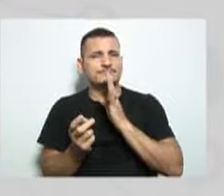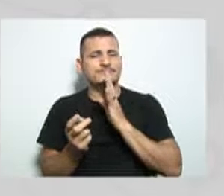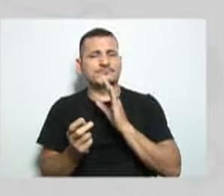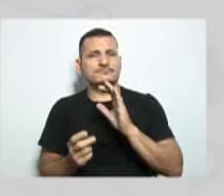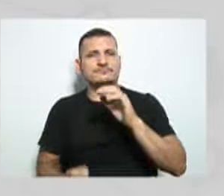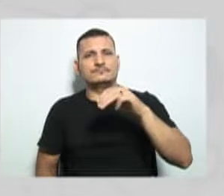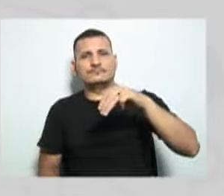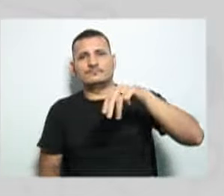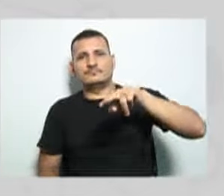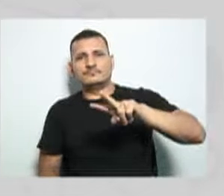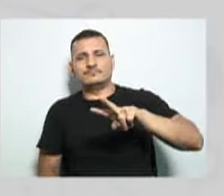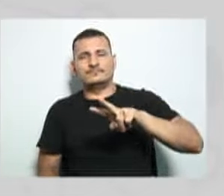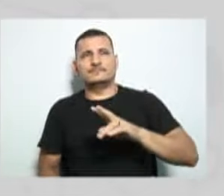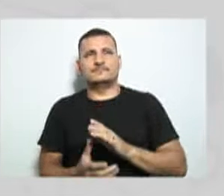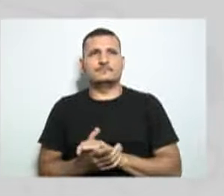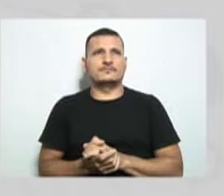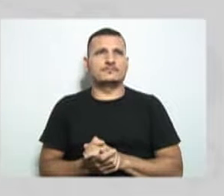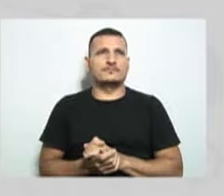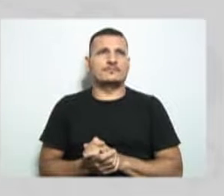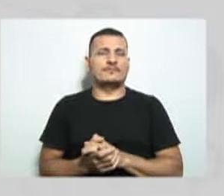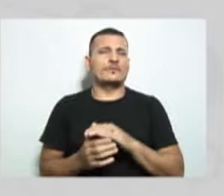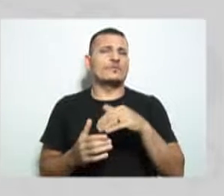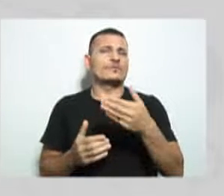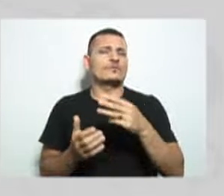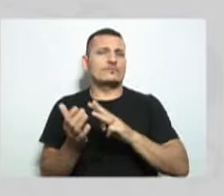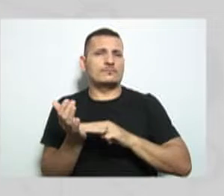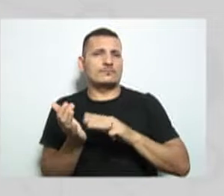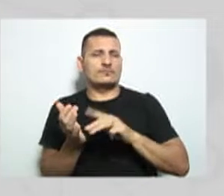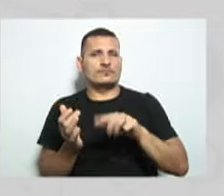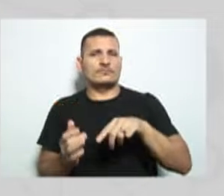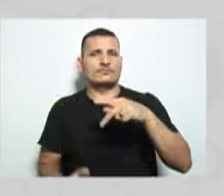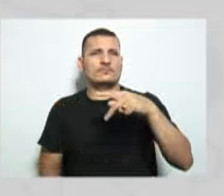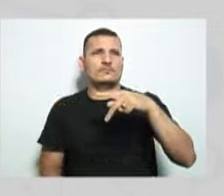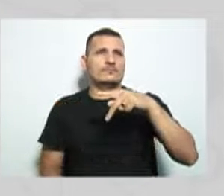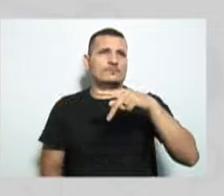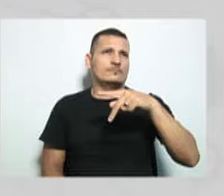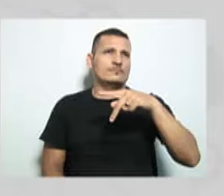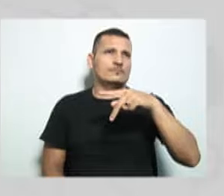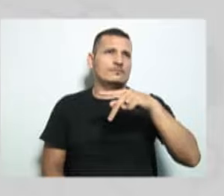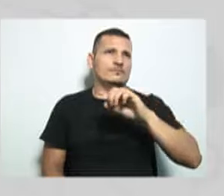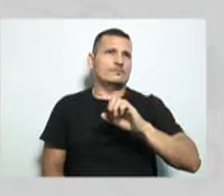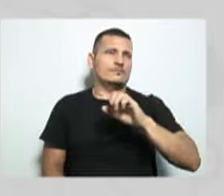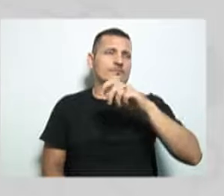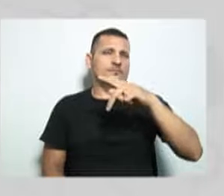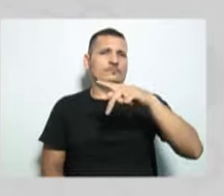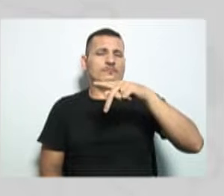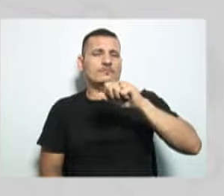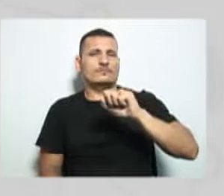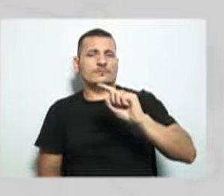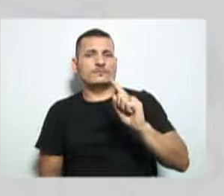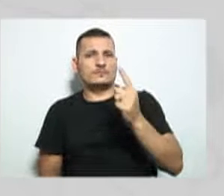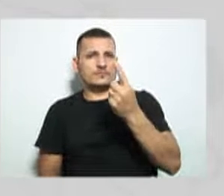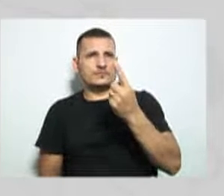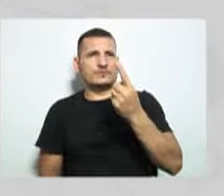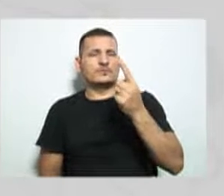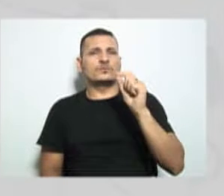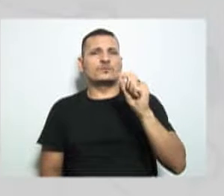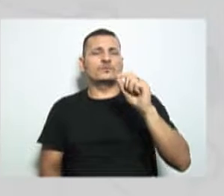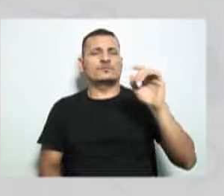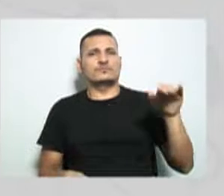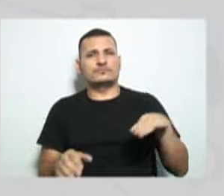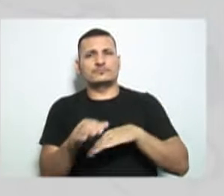CMV. Nós vamos trabalhar com o método PEPSI, que é o primeiro que entra, primeiro ao entrar e o primeiro ao